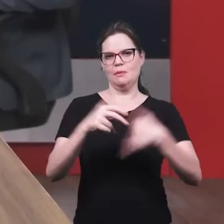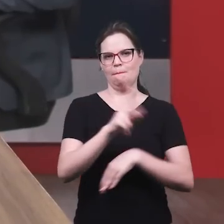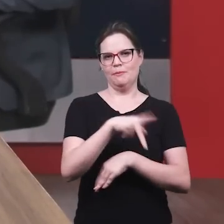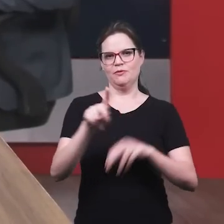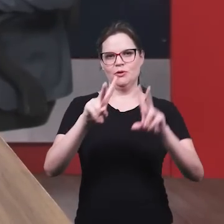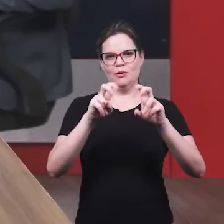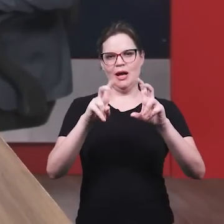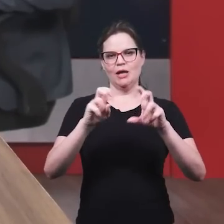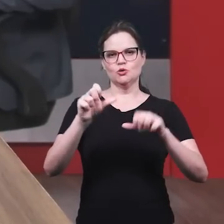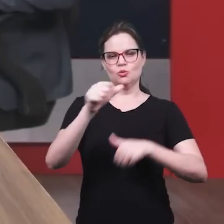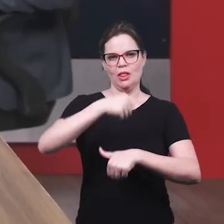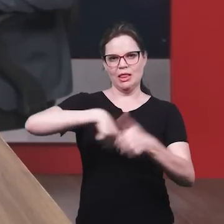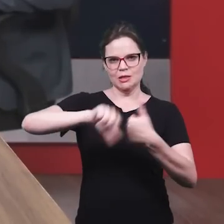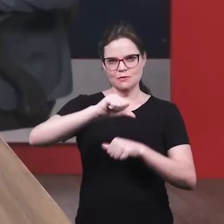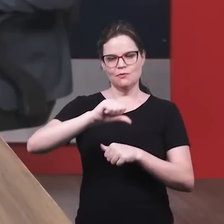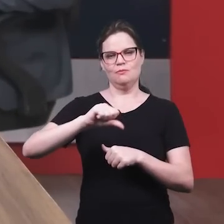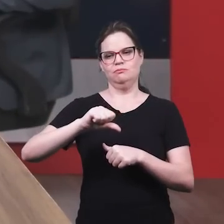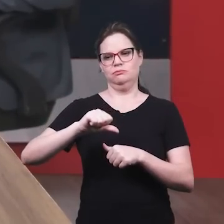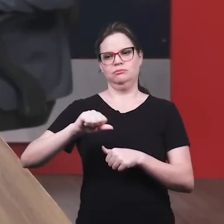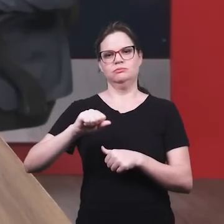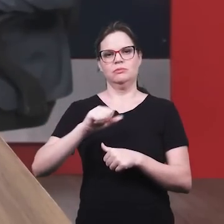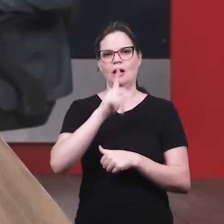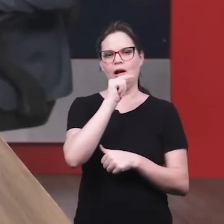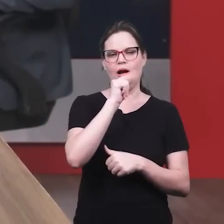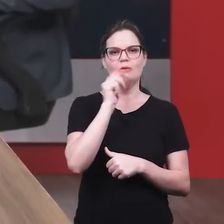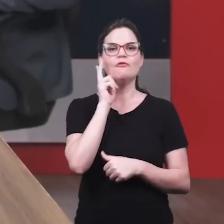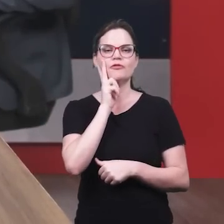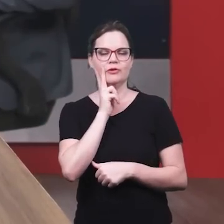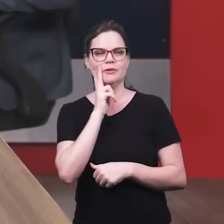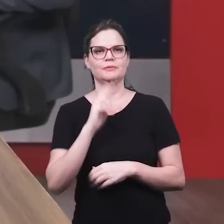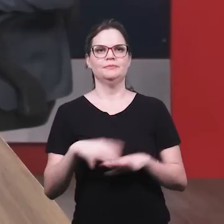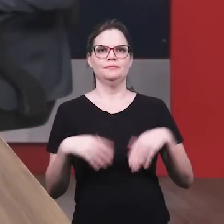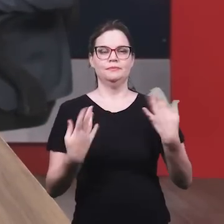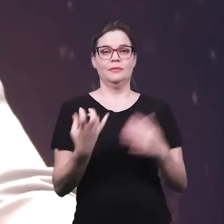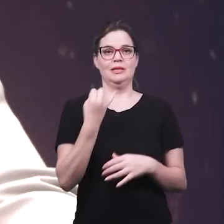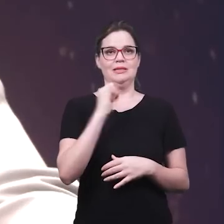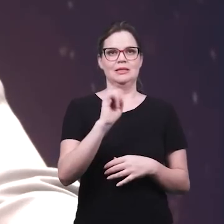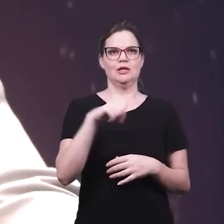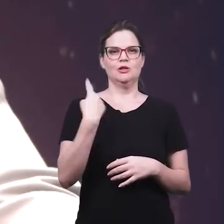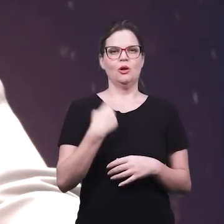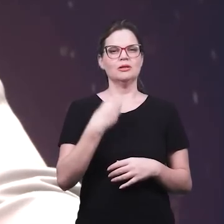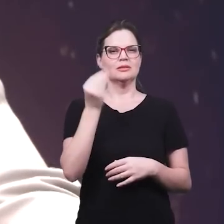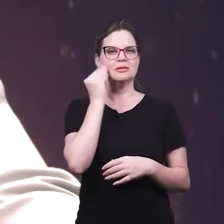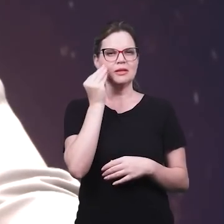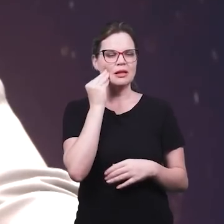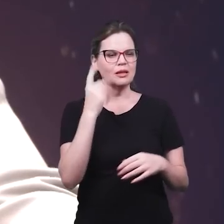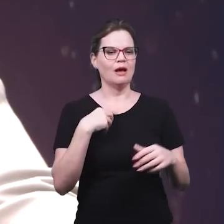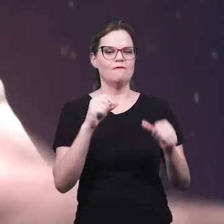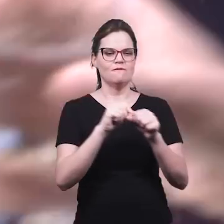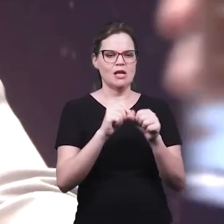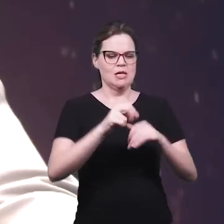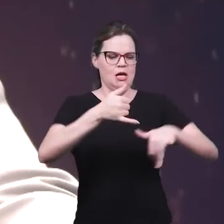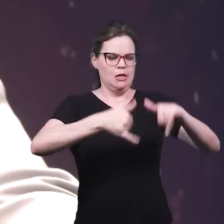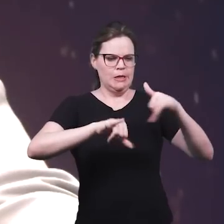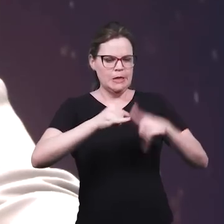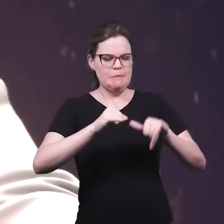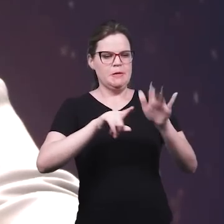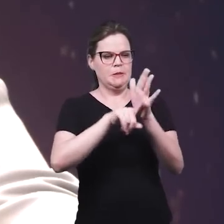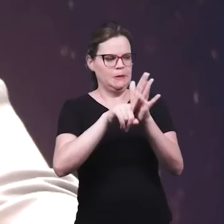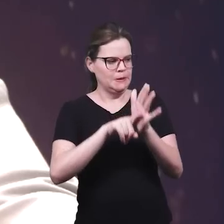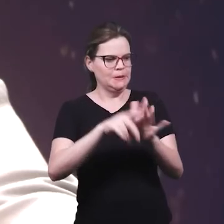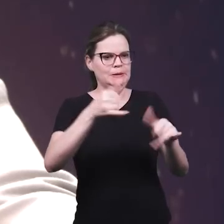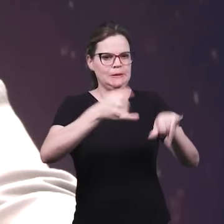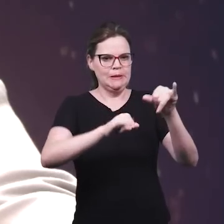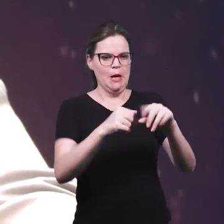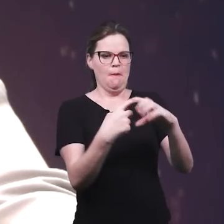dessa transformação, e nós vamos ver o seguinte: ainda que a gente fizesse ali fusões e fissões nucleares, coisa que